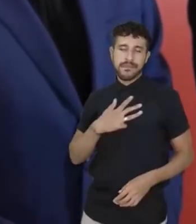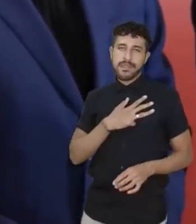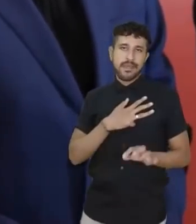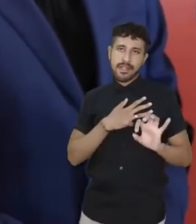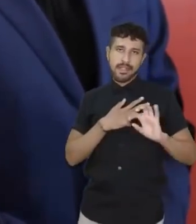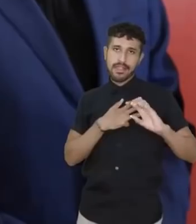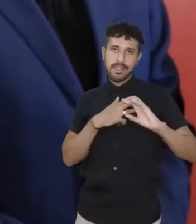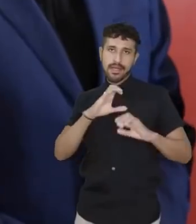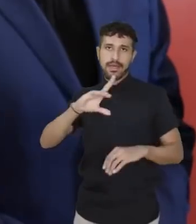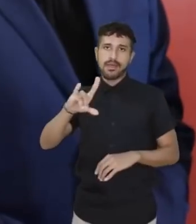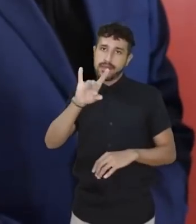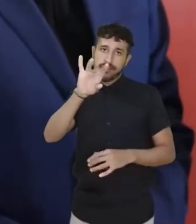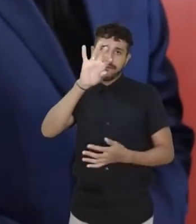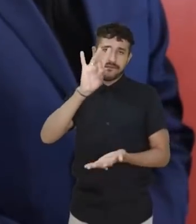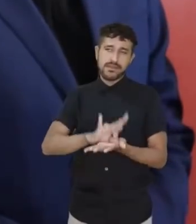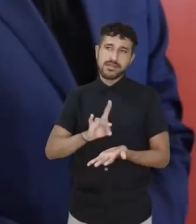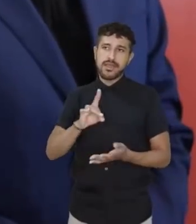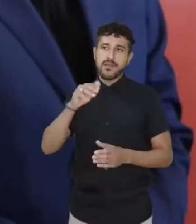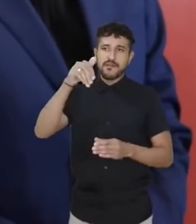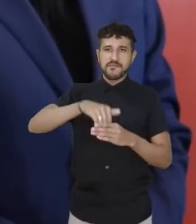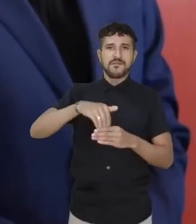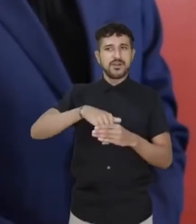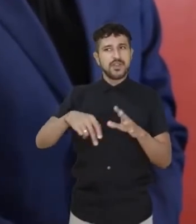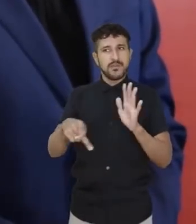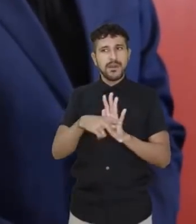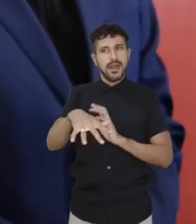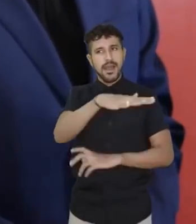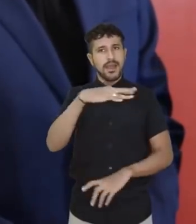né? Que é um voto mais desse campo político aqui.